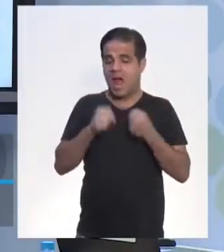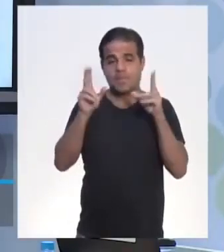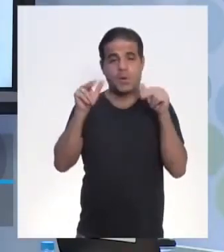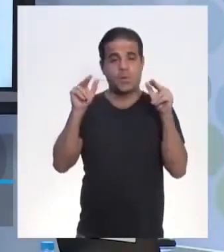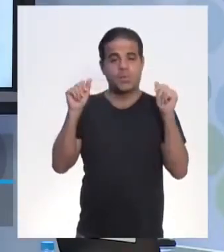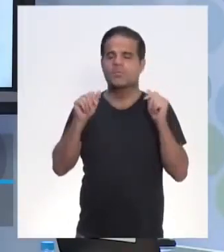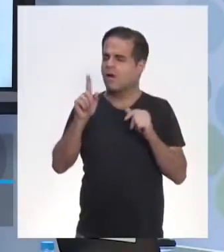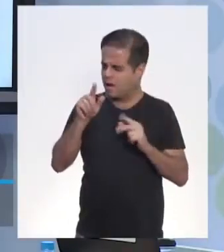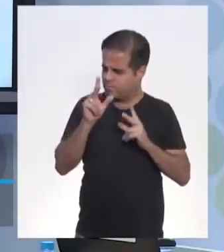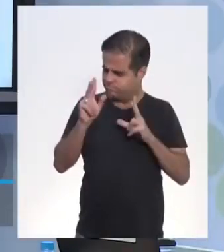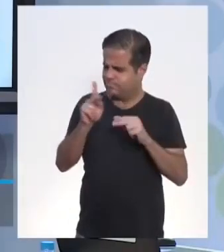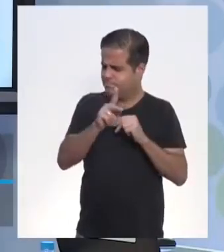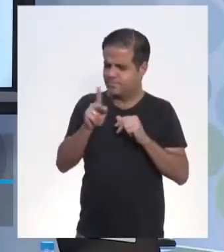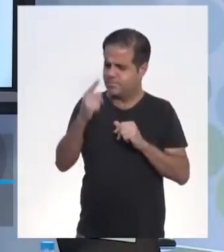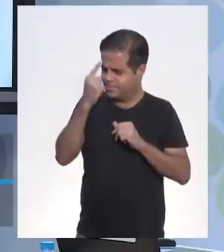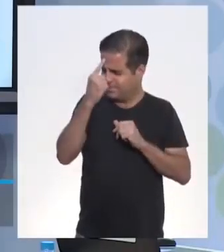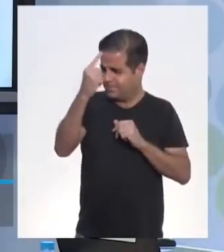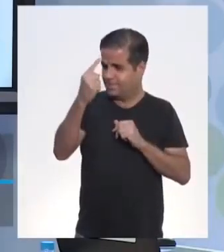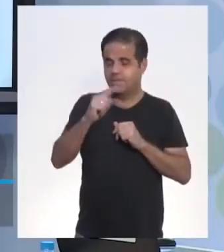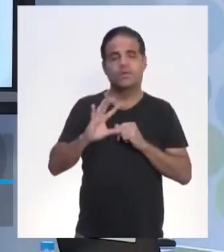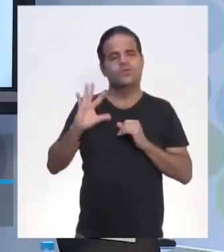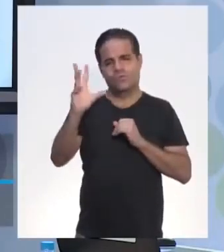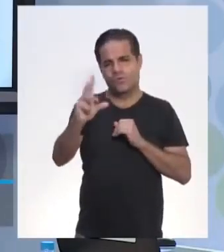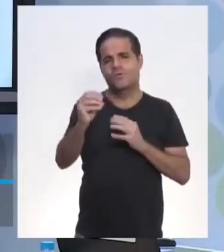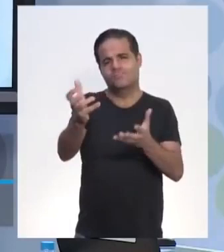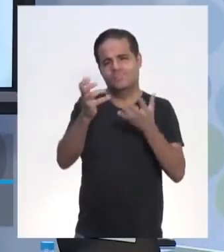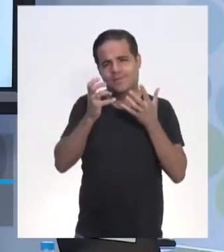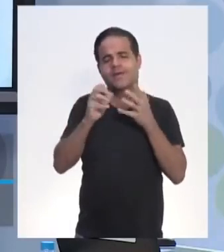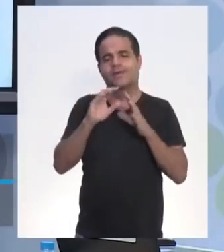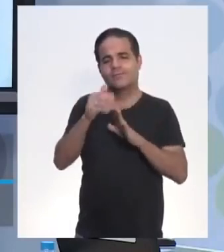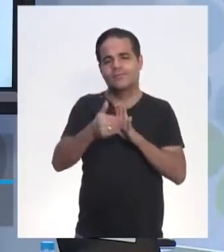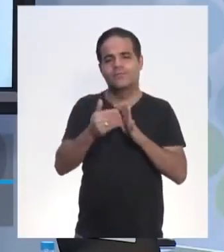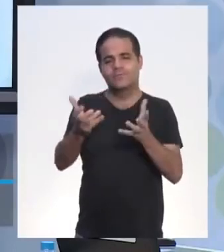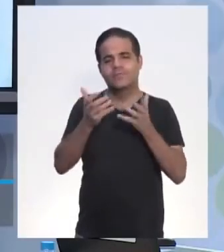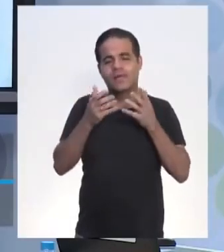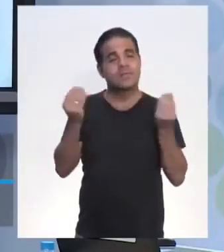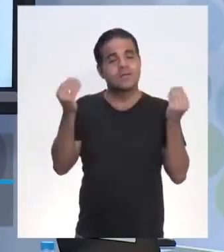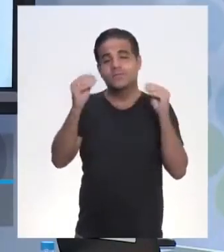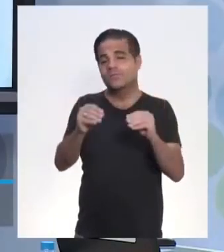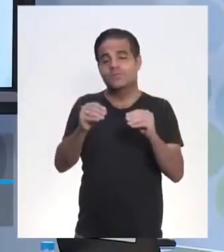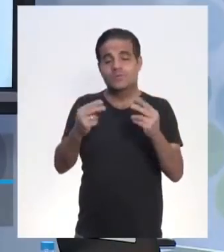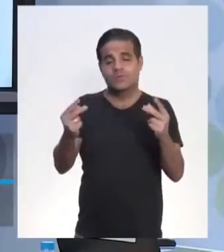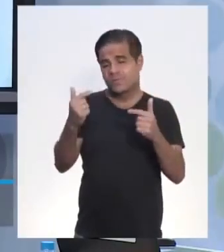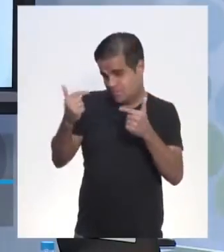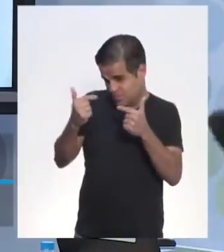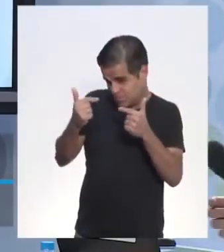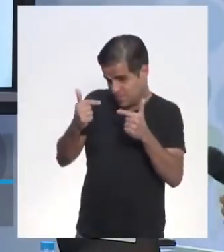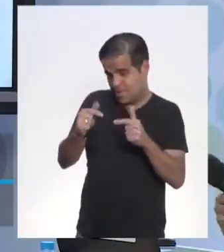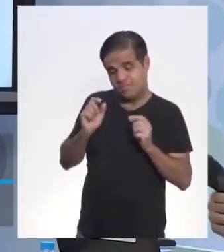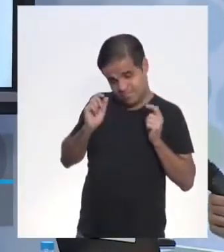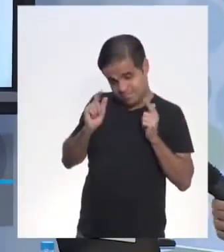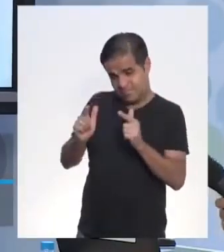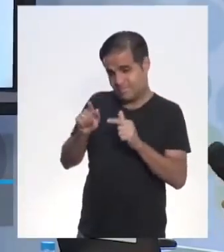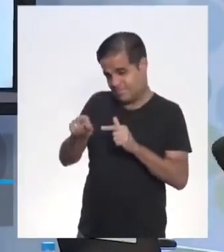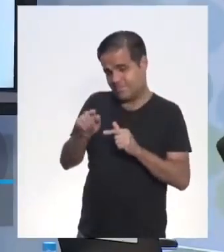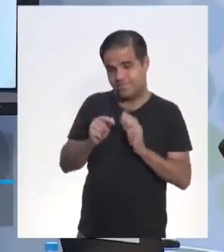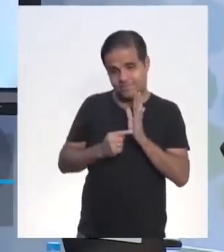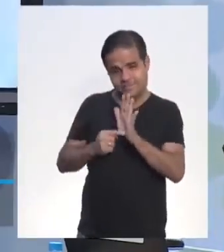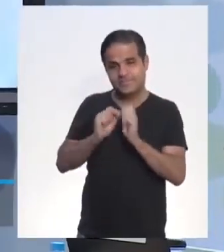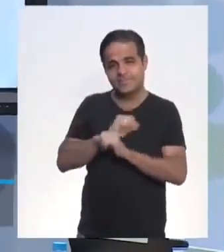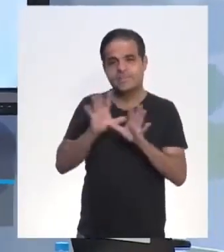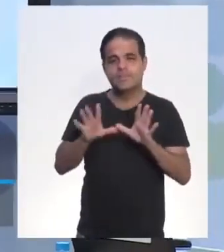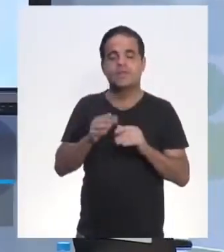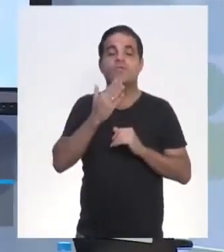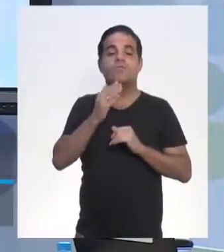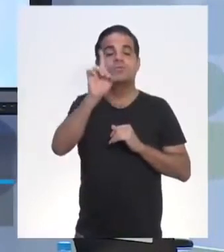nunca é isso aí pro A ideia é todos que essa Pois é todo mundo que Mas ela já deixou ali você tá me zuando ela deixou claro eu vou